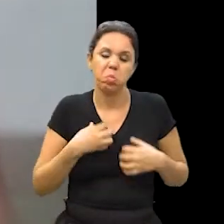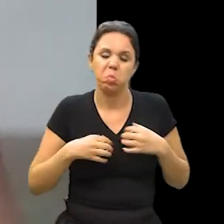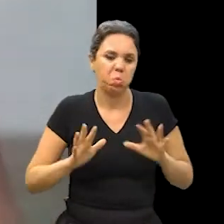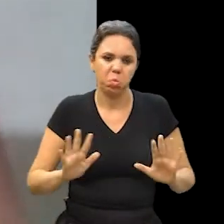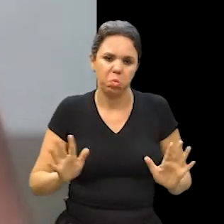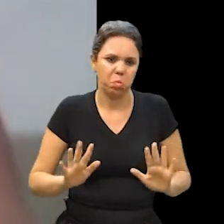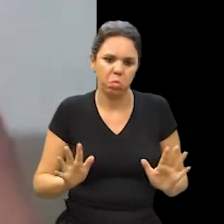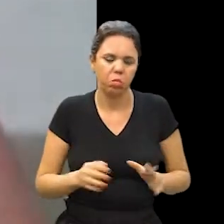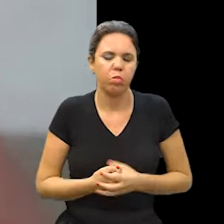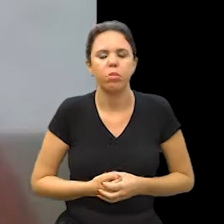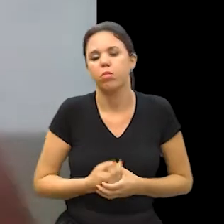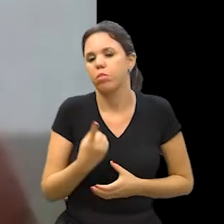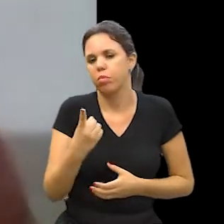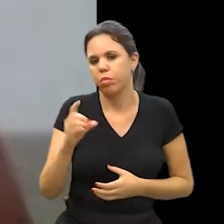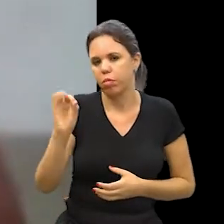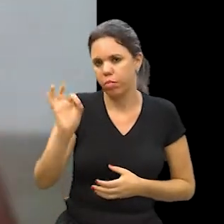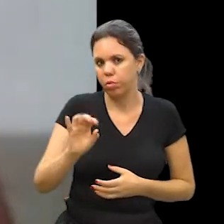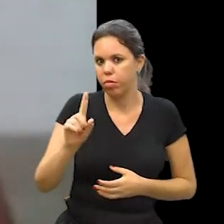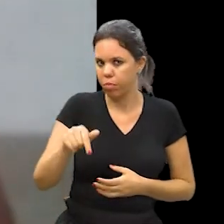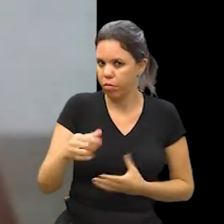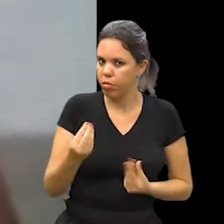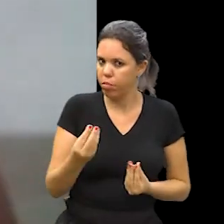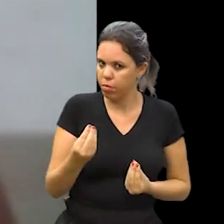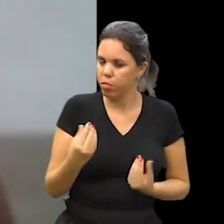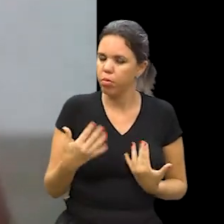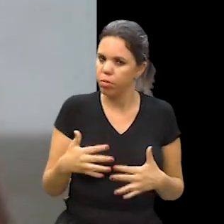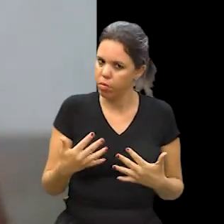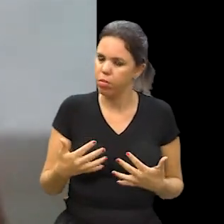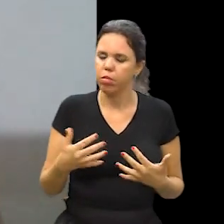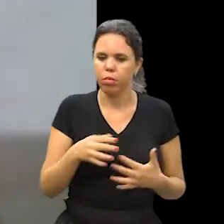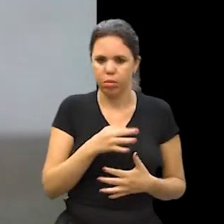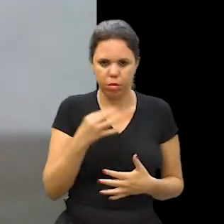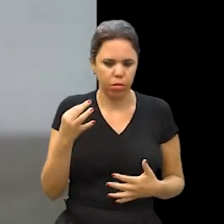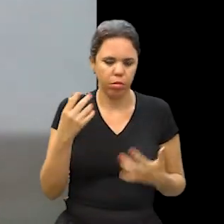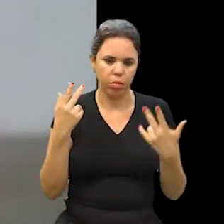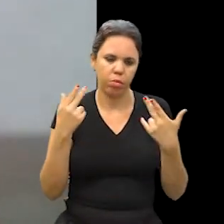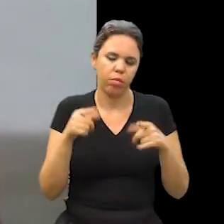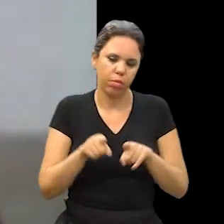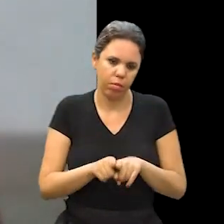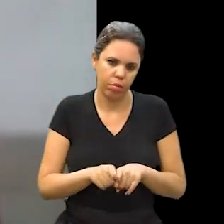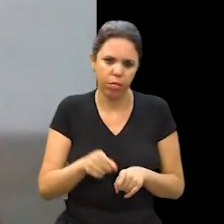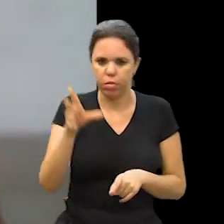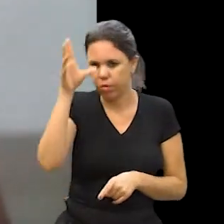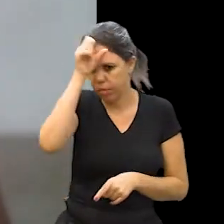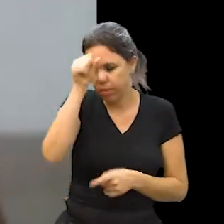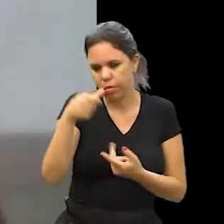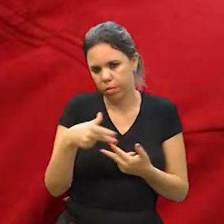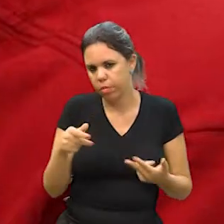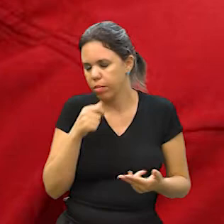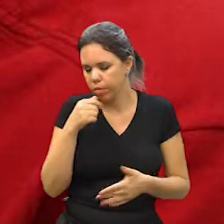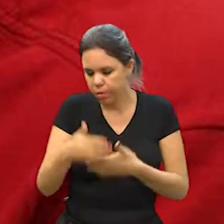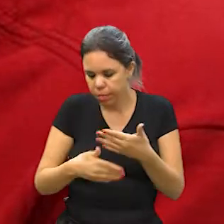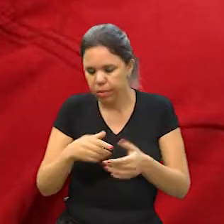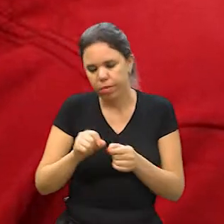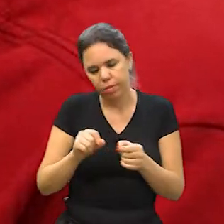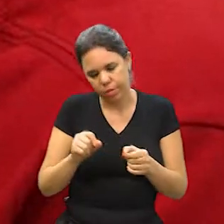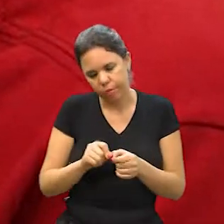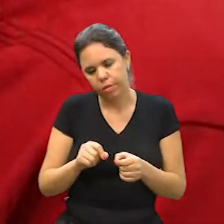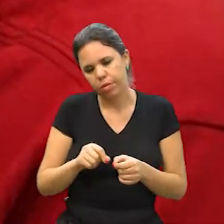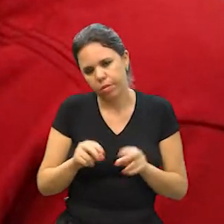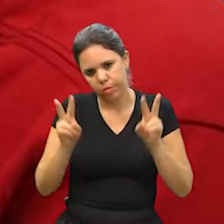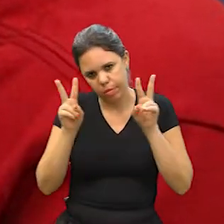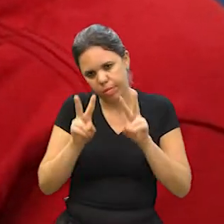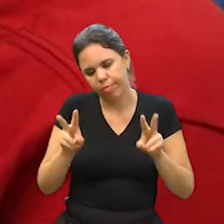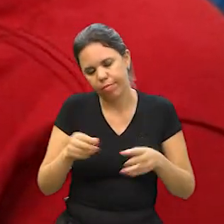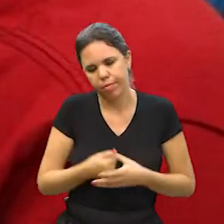que não é isso, 10% é muita coisa. Funcionalmente, ela vai poder aprender muito ainda e fazer muito com essa